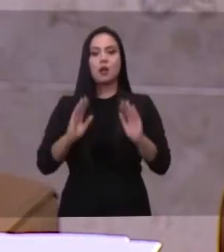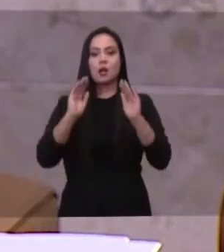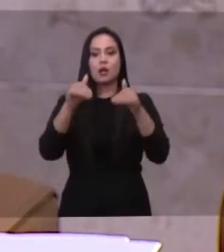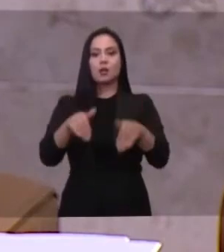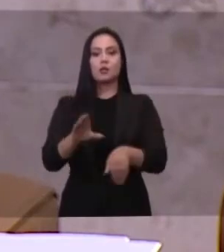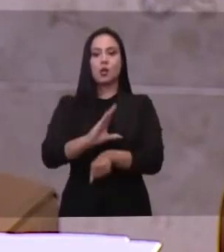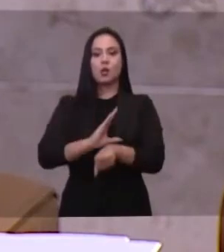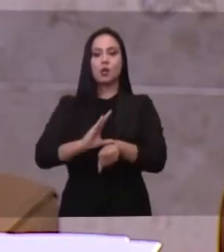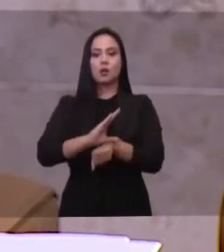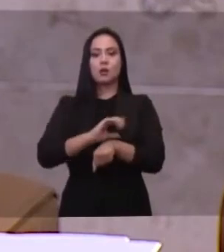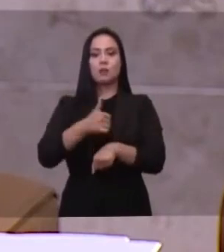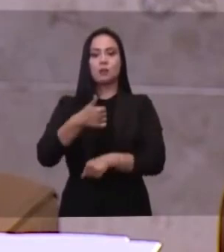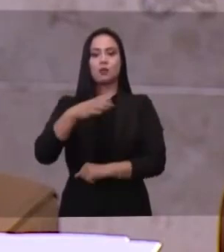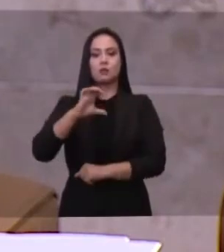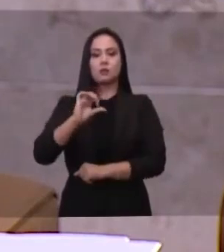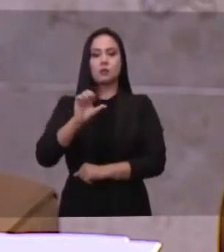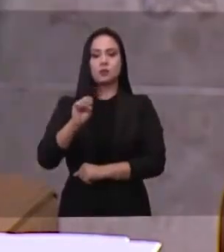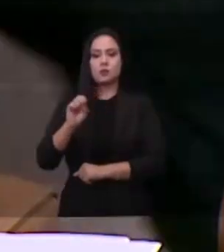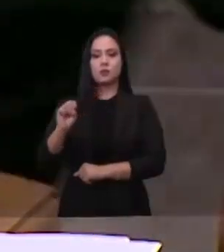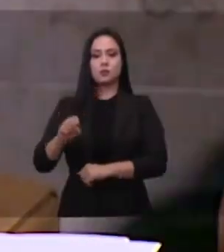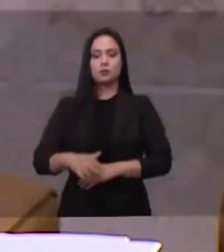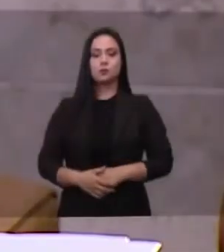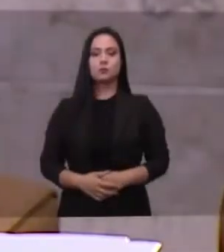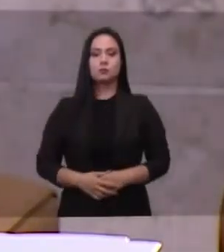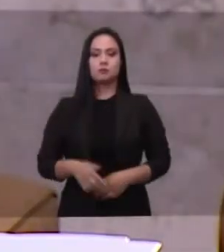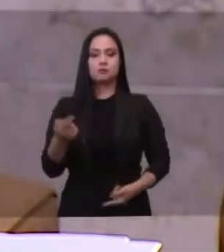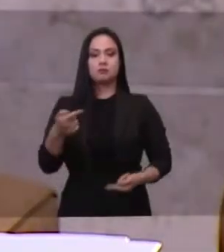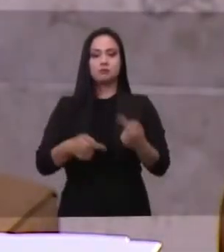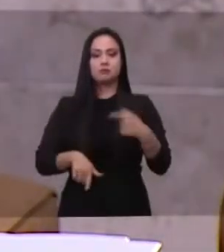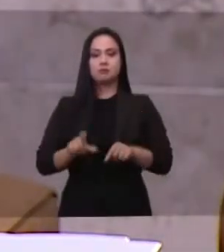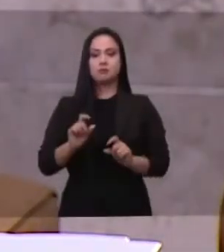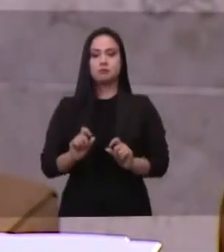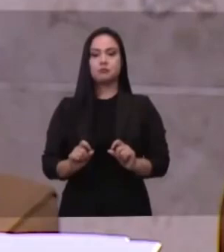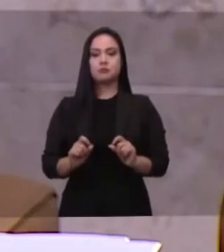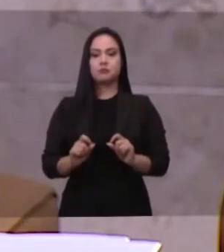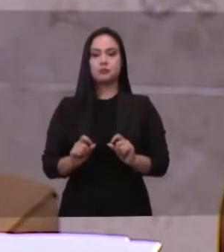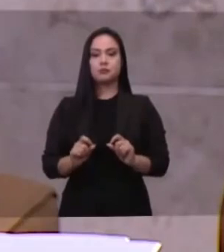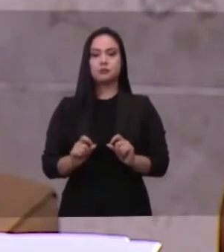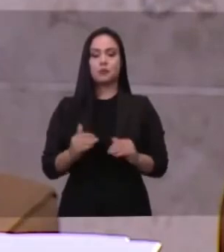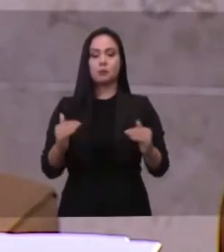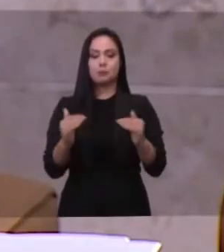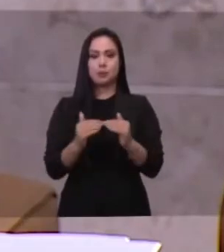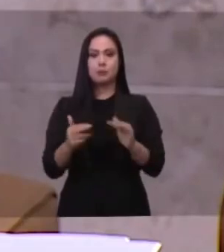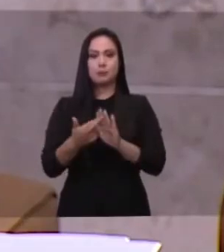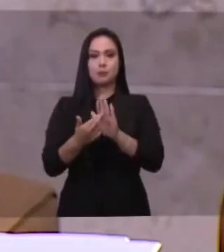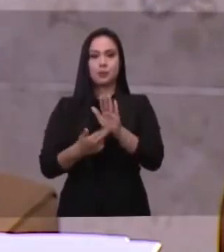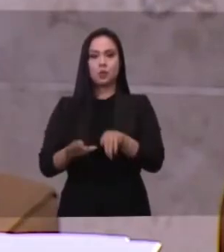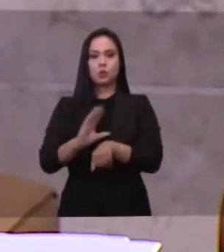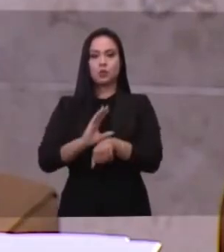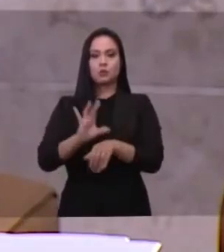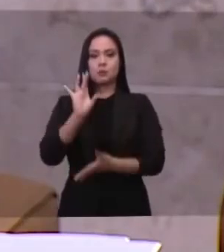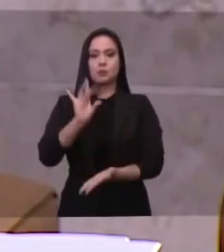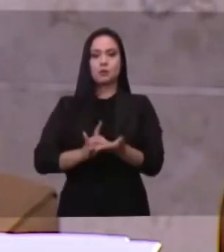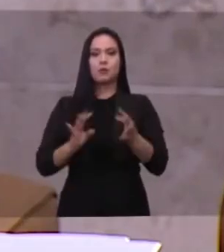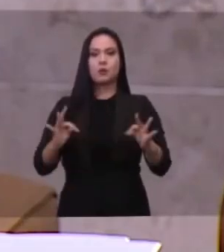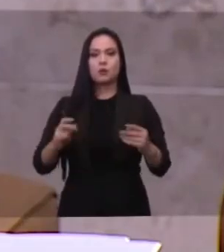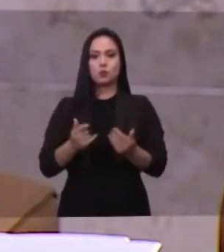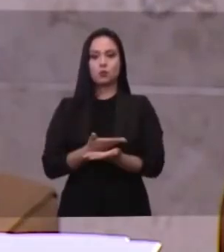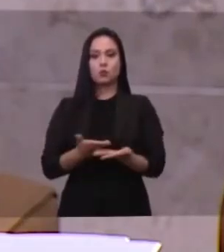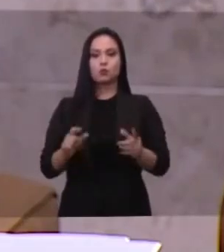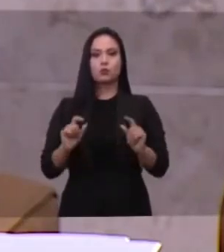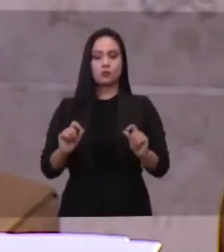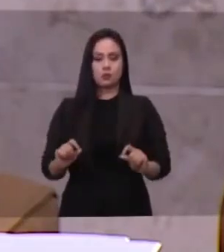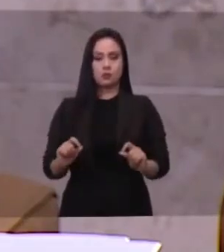da Constituição de 1988, desconsiderando os mandamentos constitucionais aplicáveis a todos, de